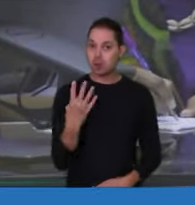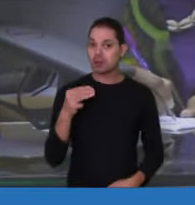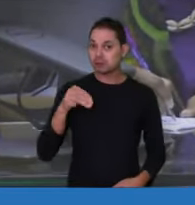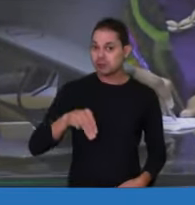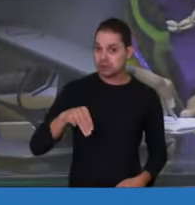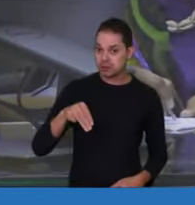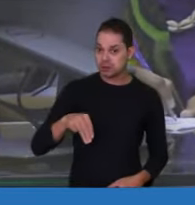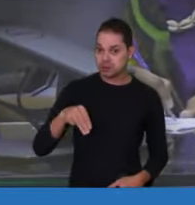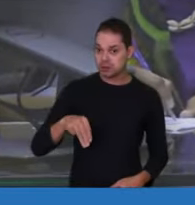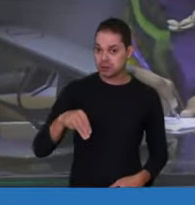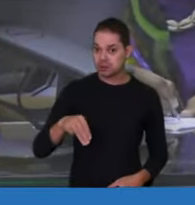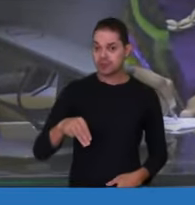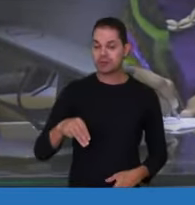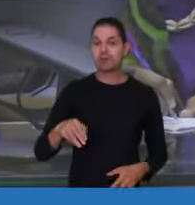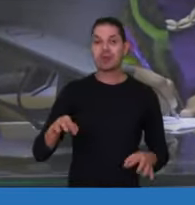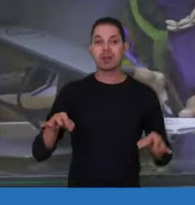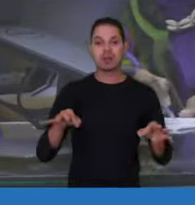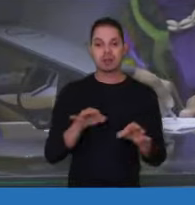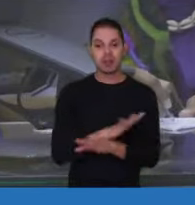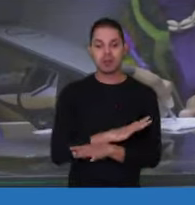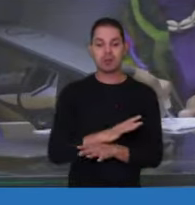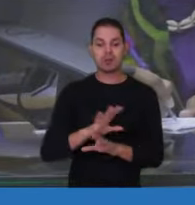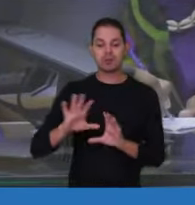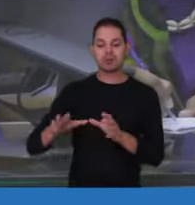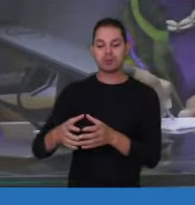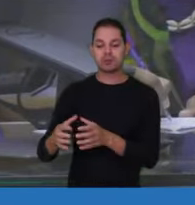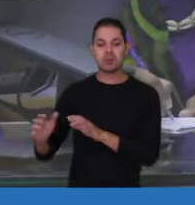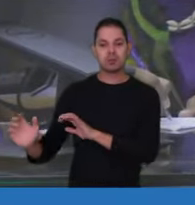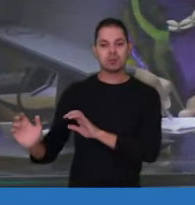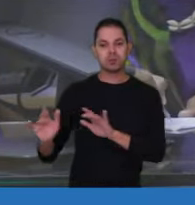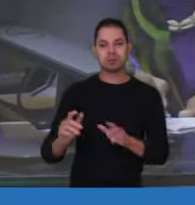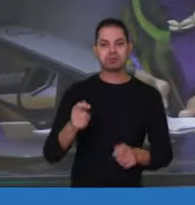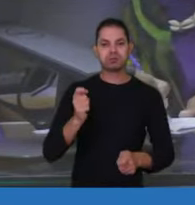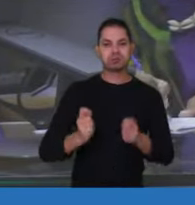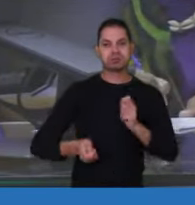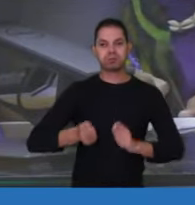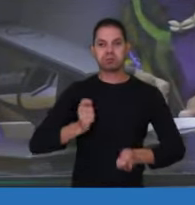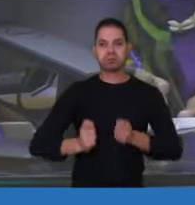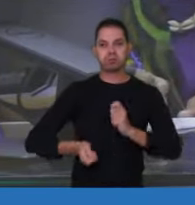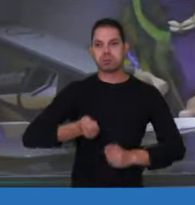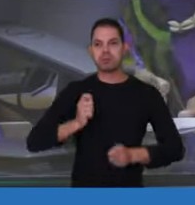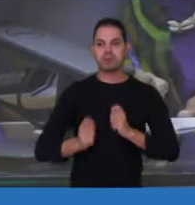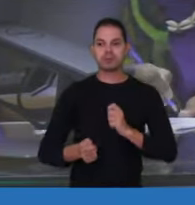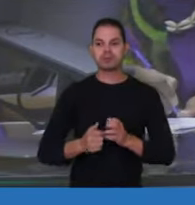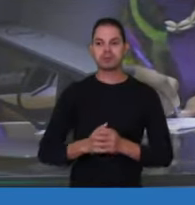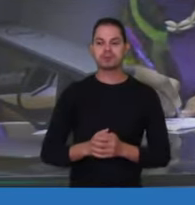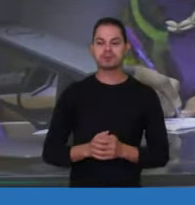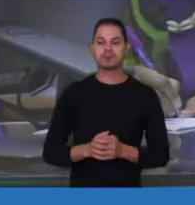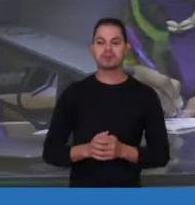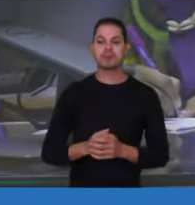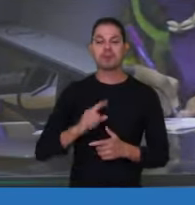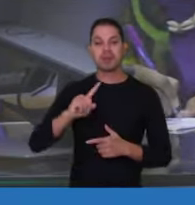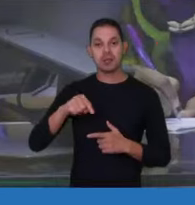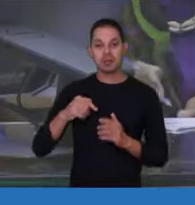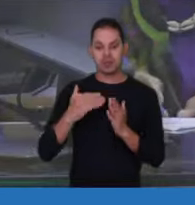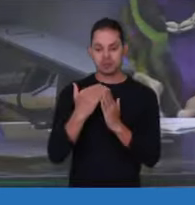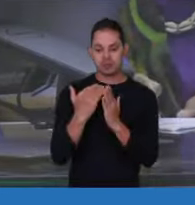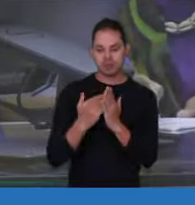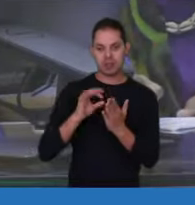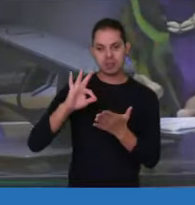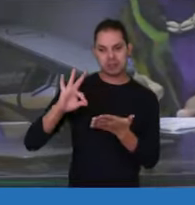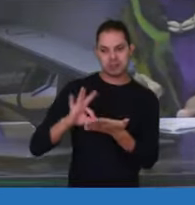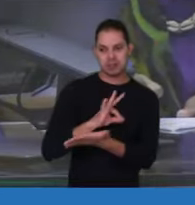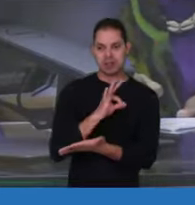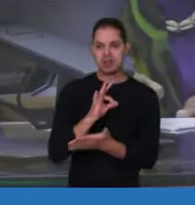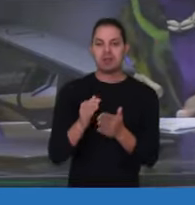Depois passamos para as companheiras. E em seguida a gente segue as inscrições. Eu peço muito